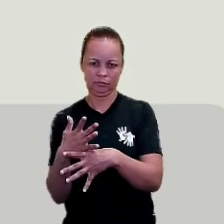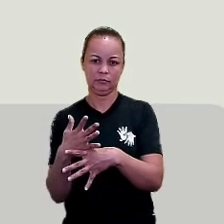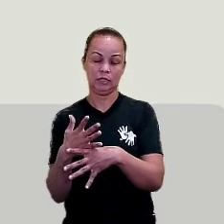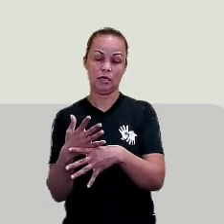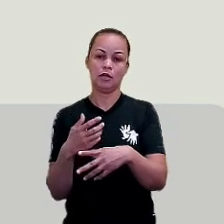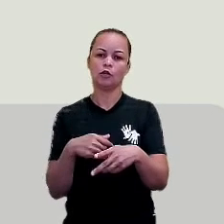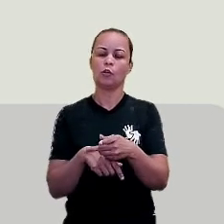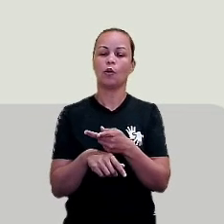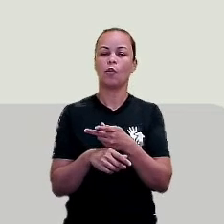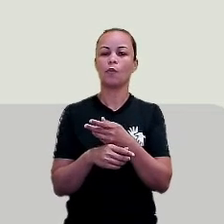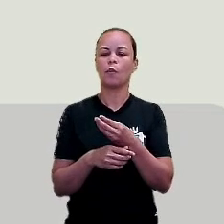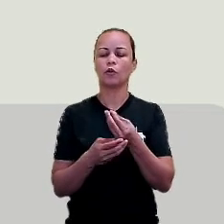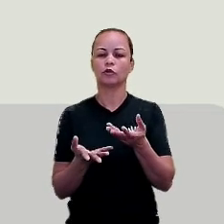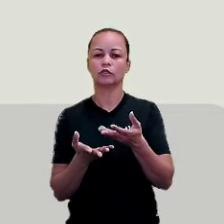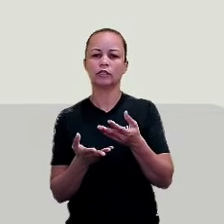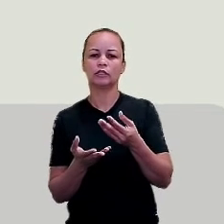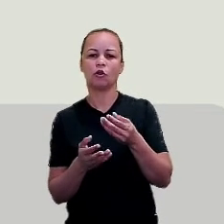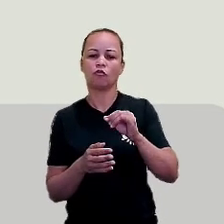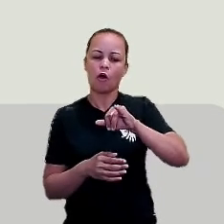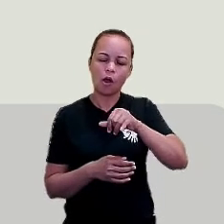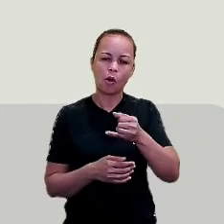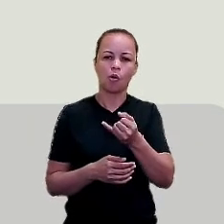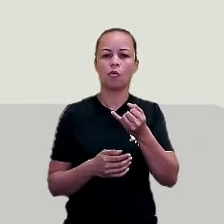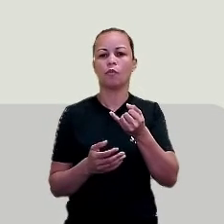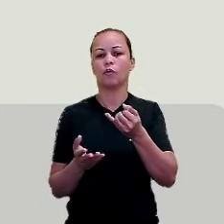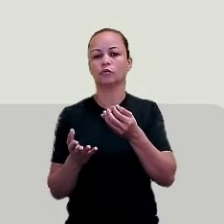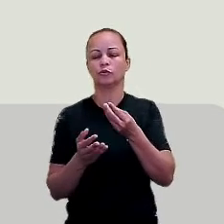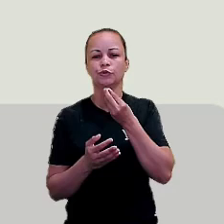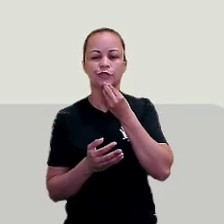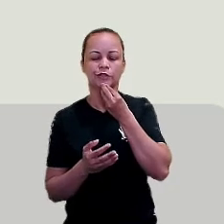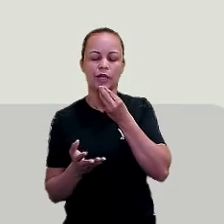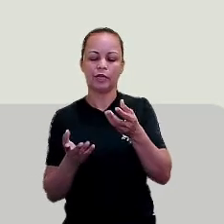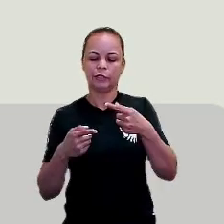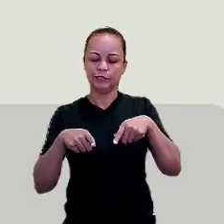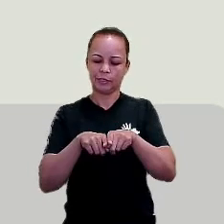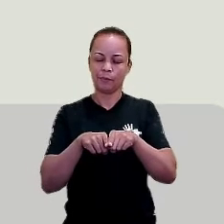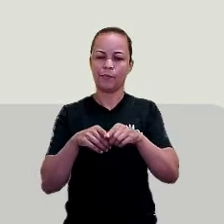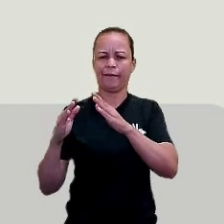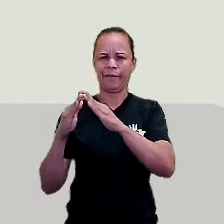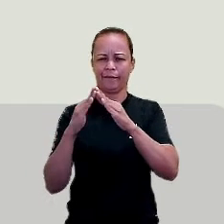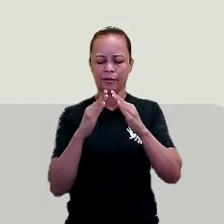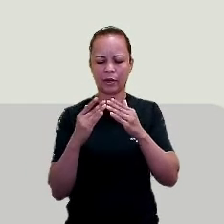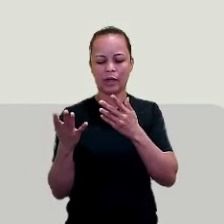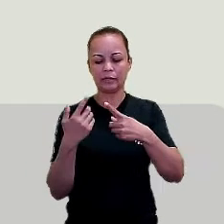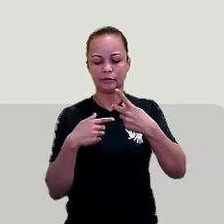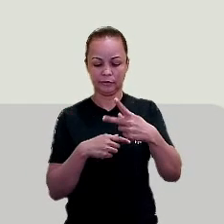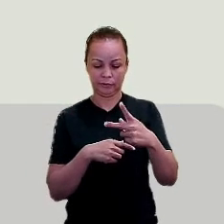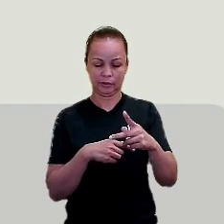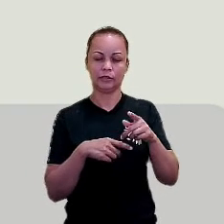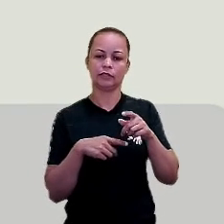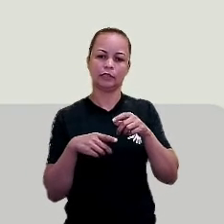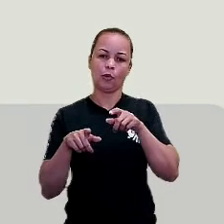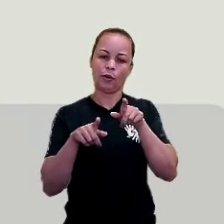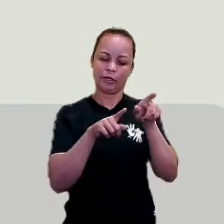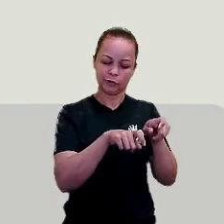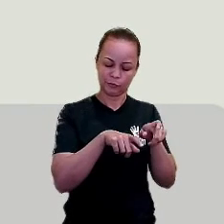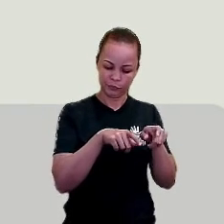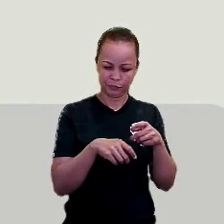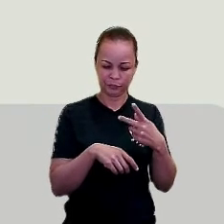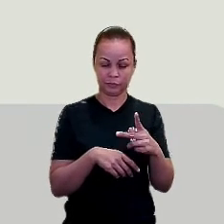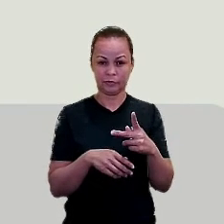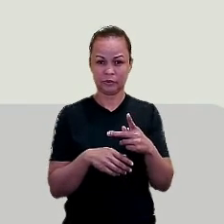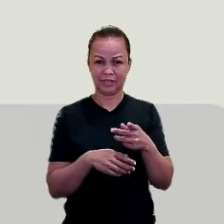novas oportunidades ou moradia, seja mesmo para mudar de áreas. É o êxodo rural. Então, a gente faz esse êxodo